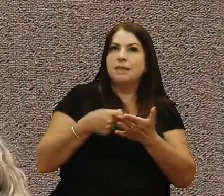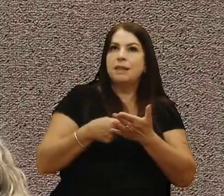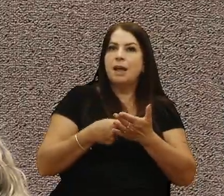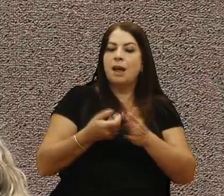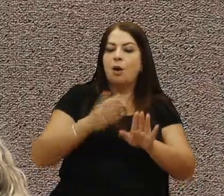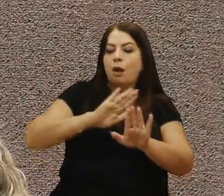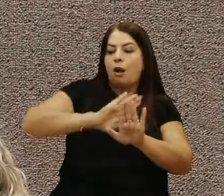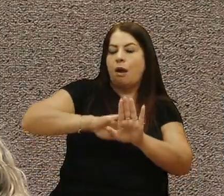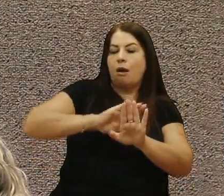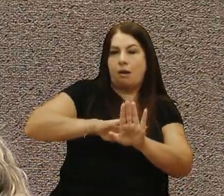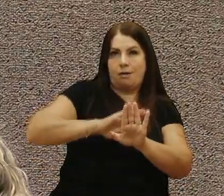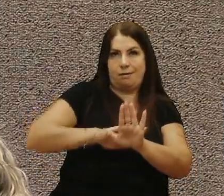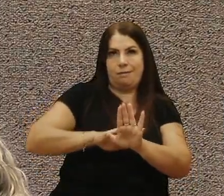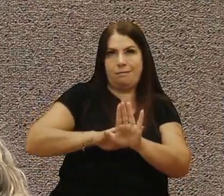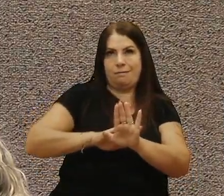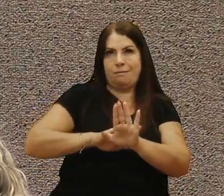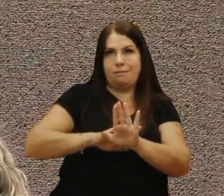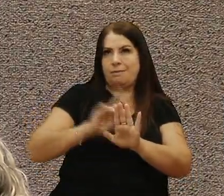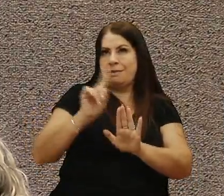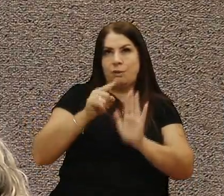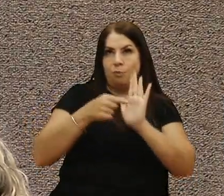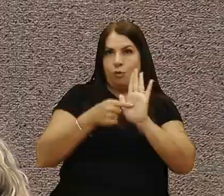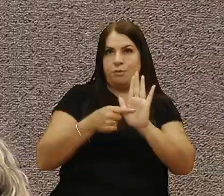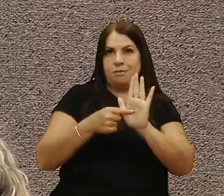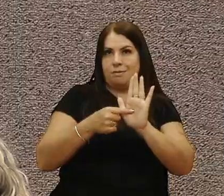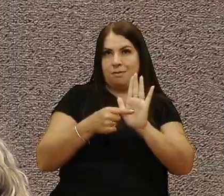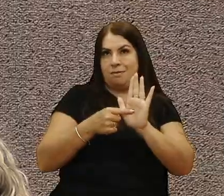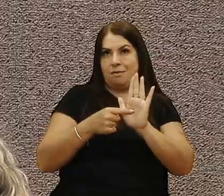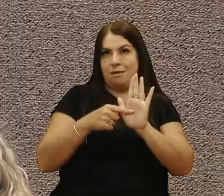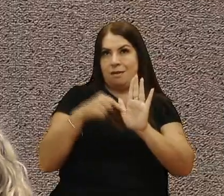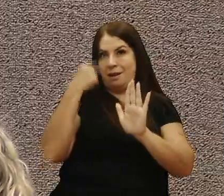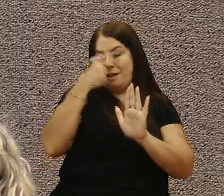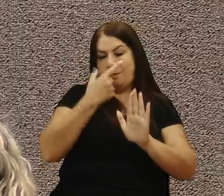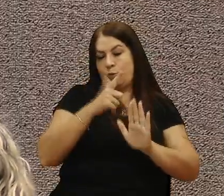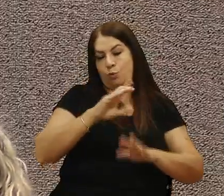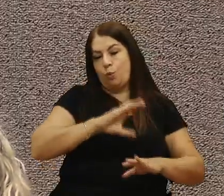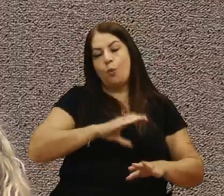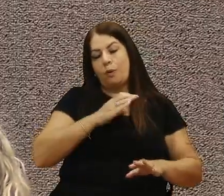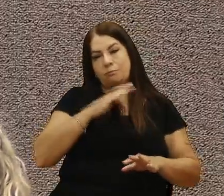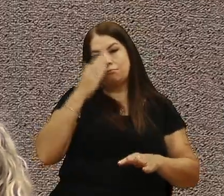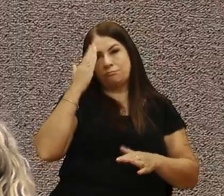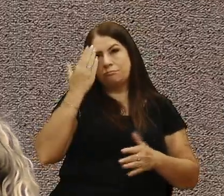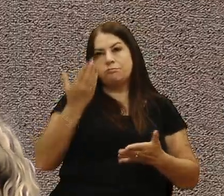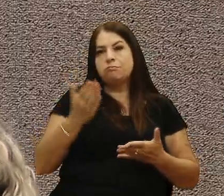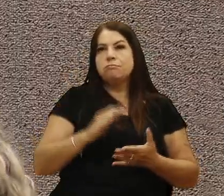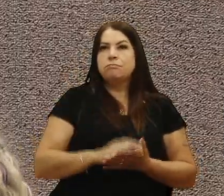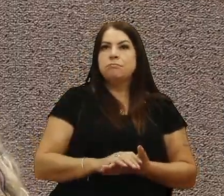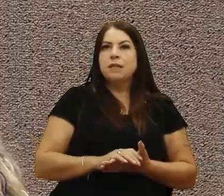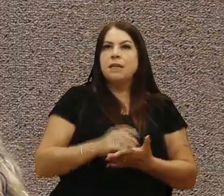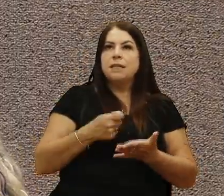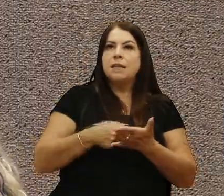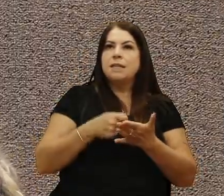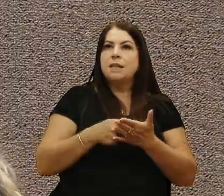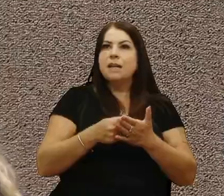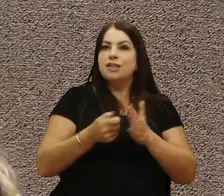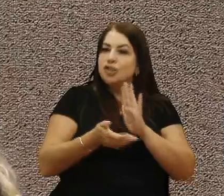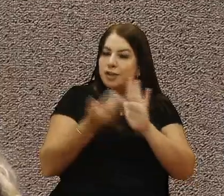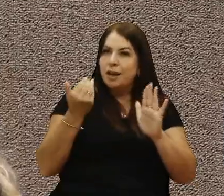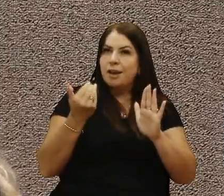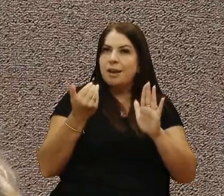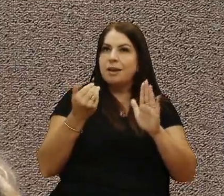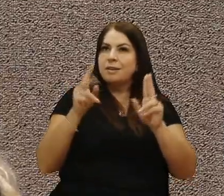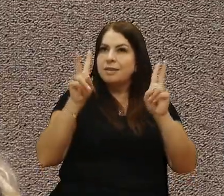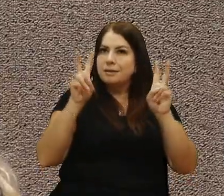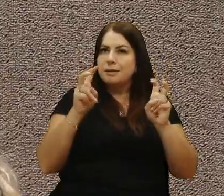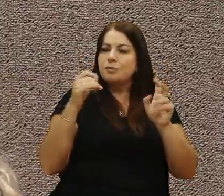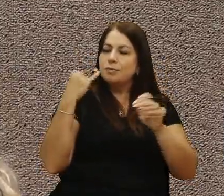da cortina, sem mostrar a cara, porque não tem coragem, né? A gente sabe, né? Tentar derrubar essas causas